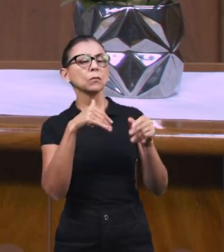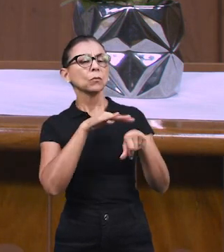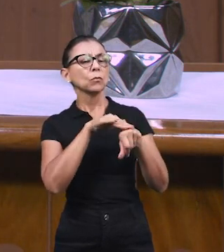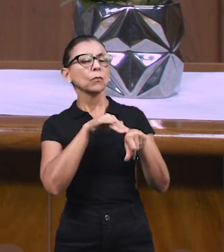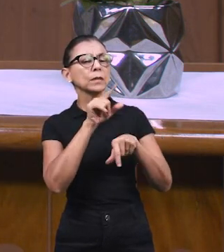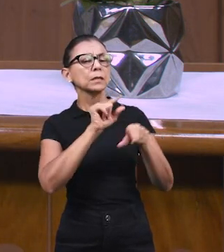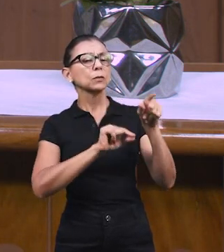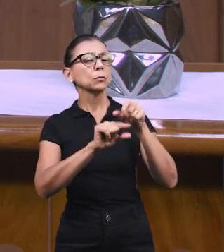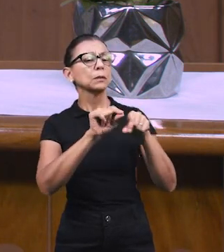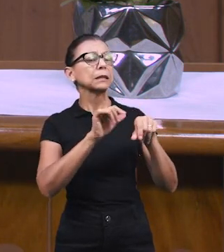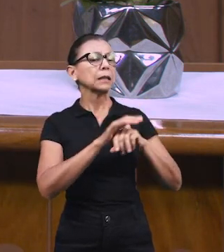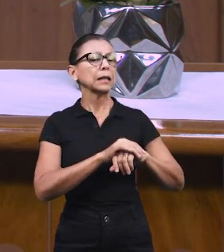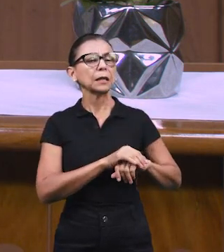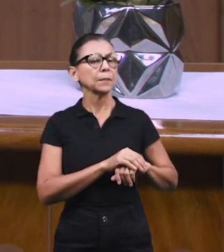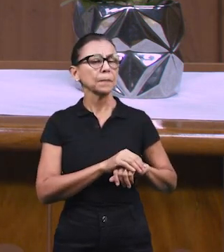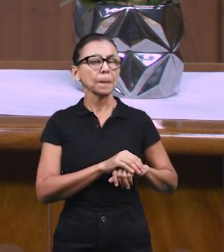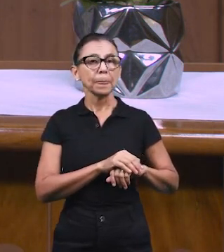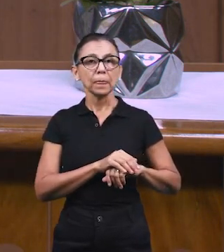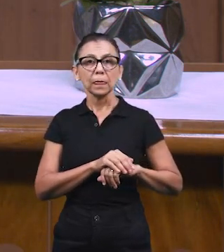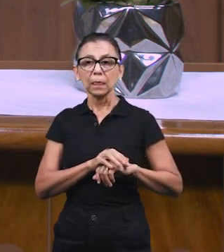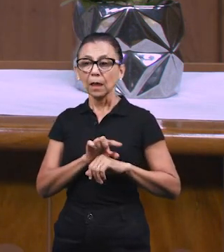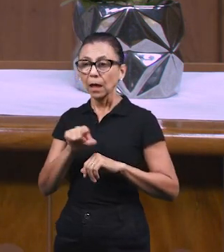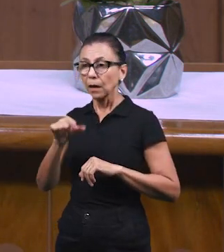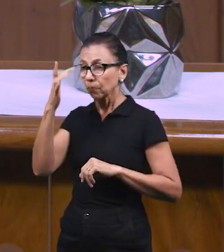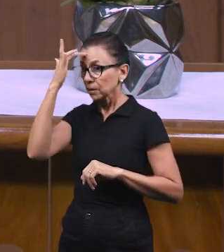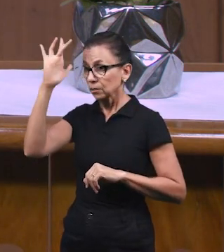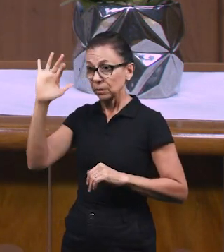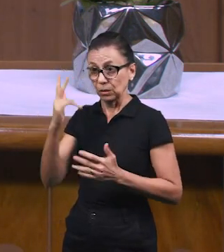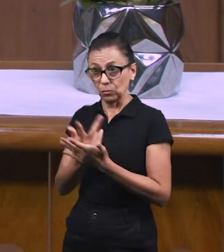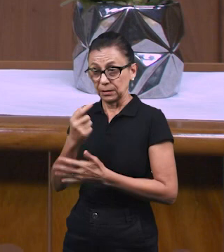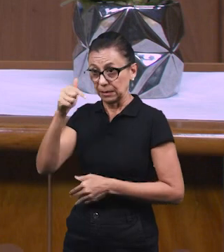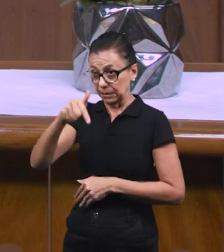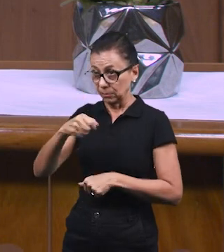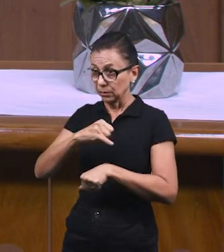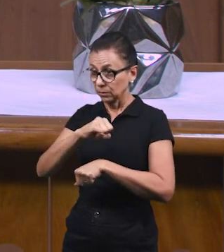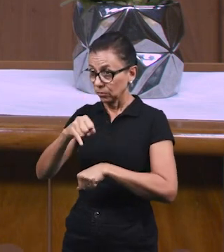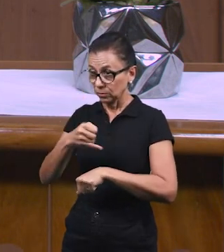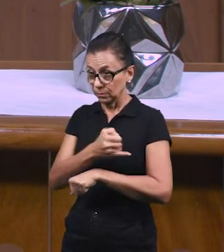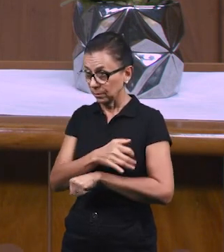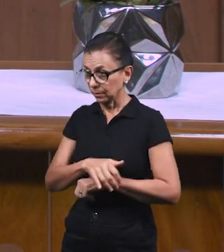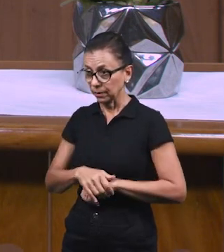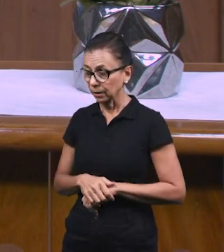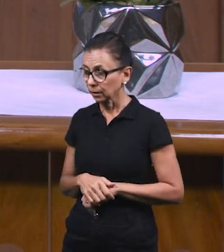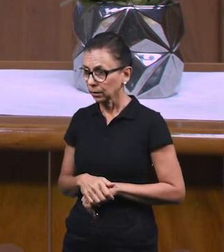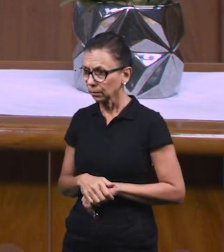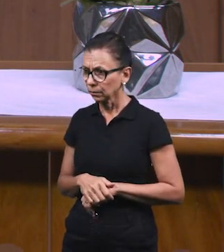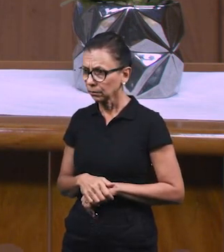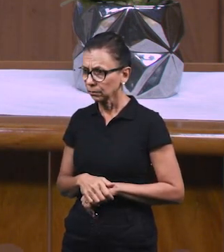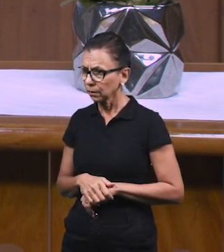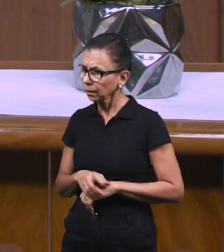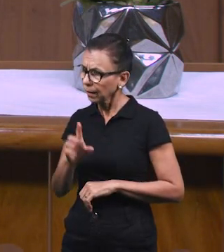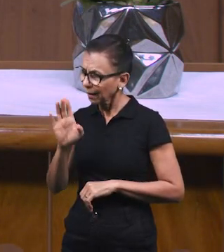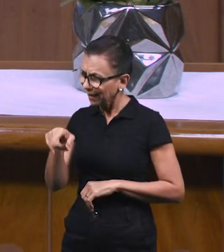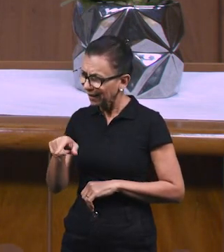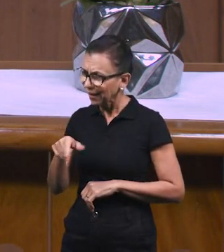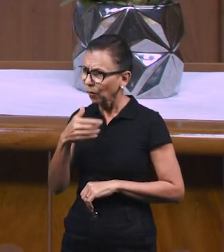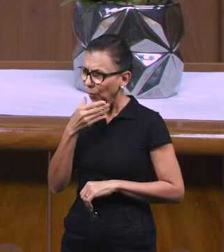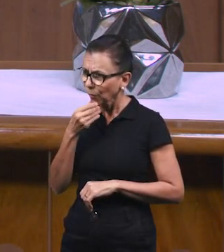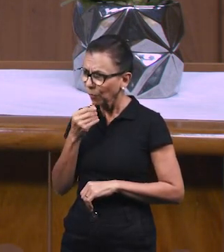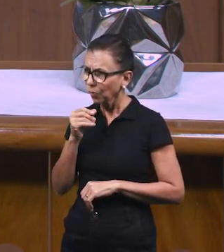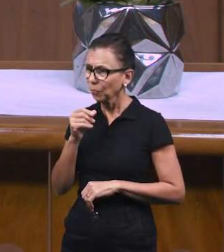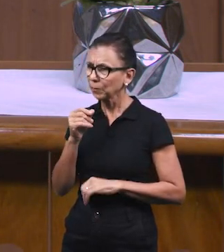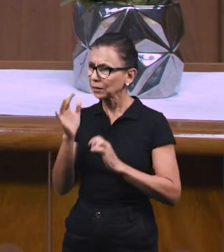E eles começam a contar para Jesus: é só você que não sabe o que aconteceu aqui em Jerusalém acerca de